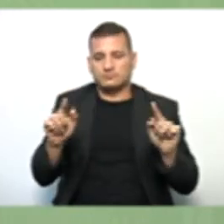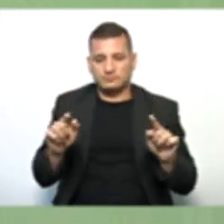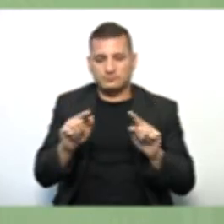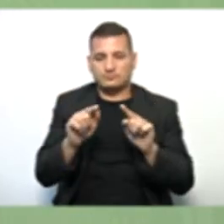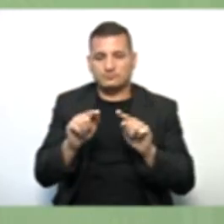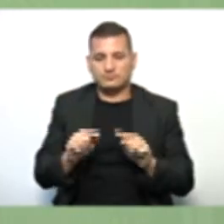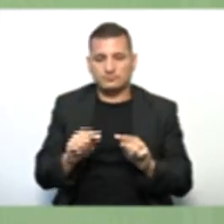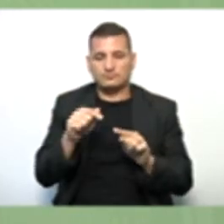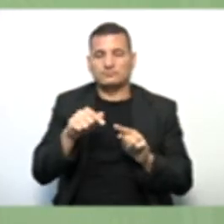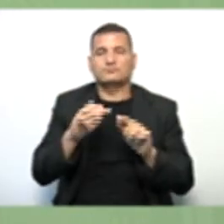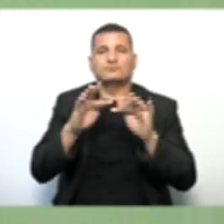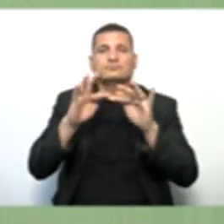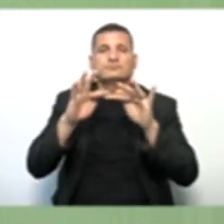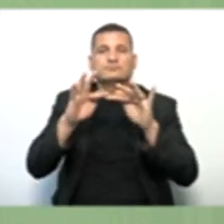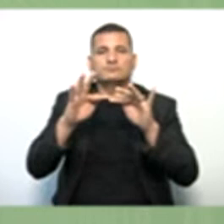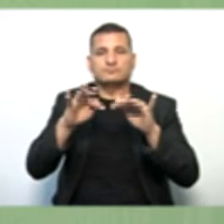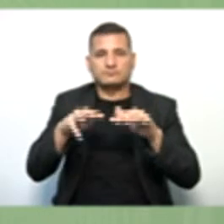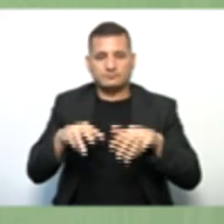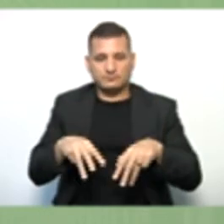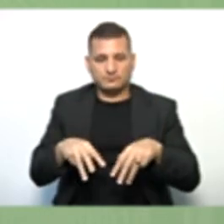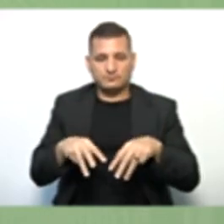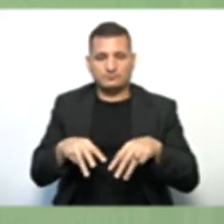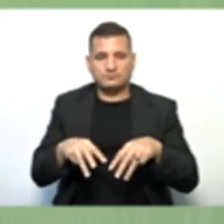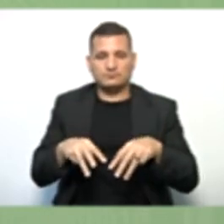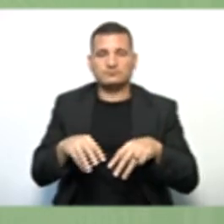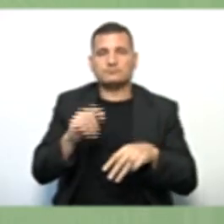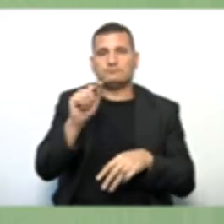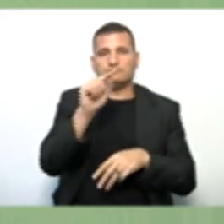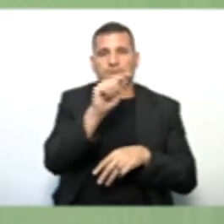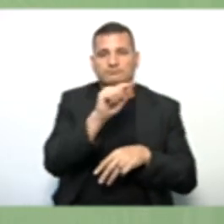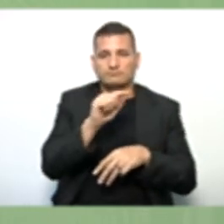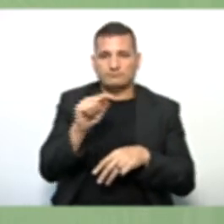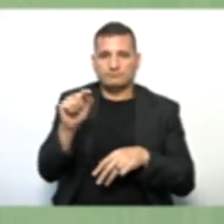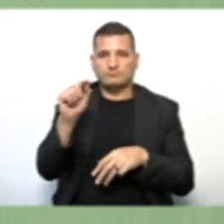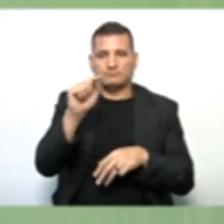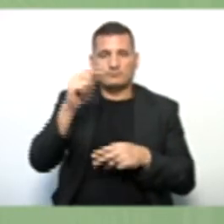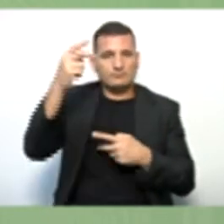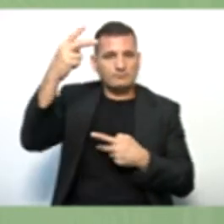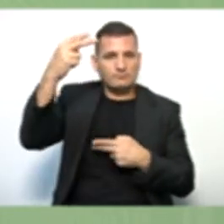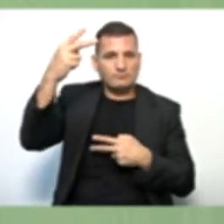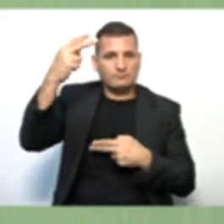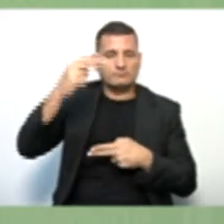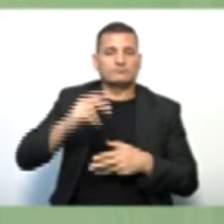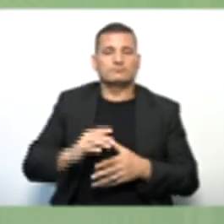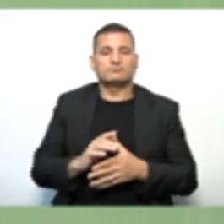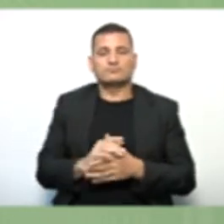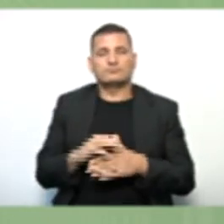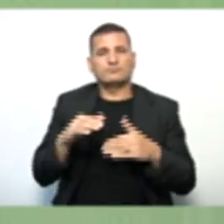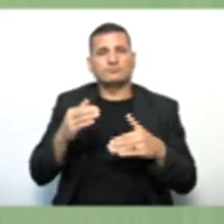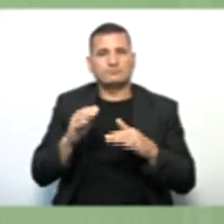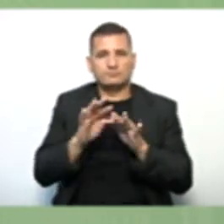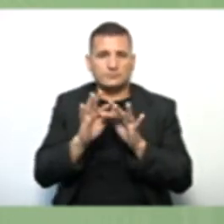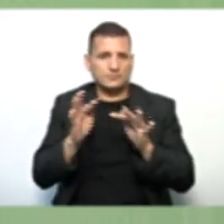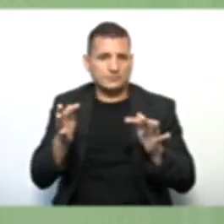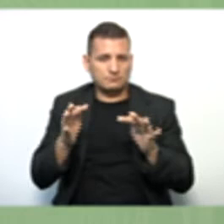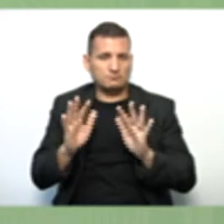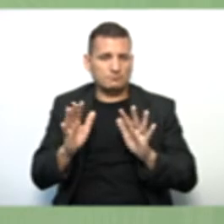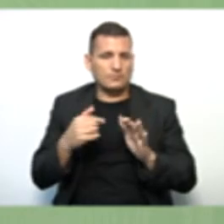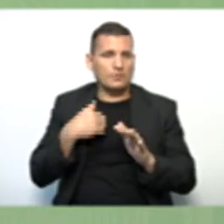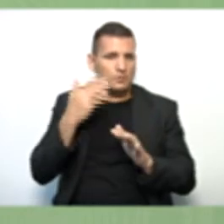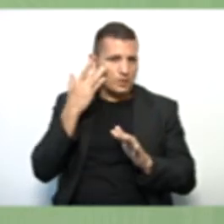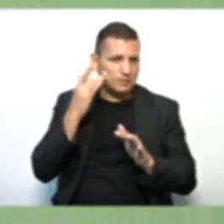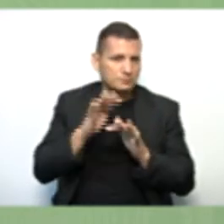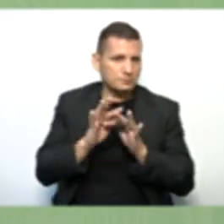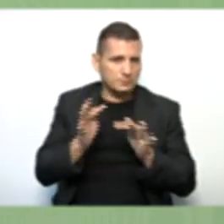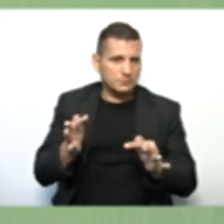forma de fluxograma, com o mesmo terminal, que é esse daqui. Tá bom? Então é simples, eu acho assim, é